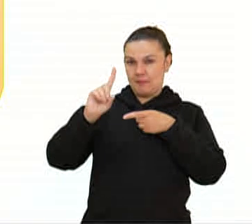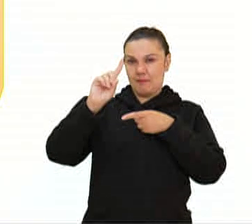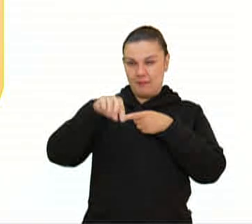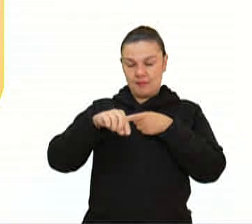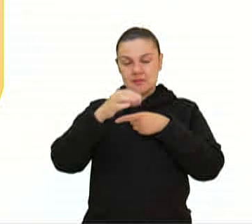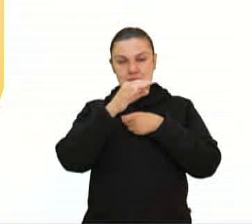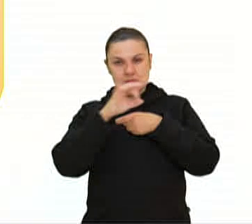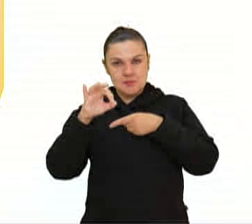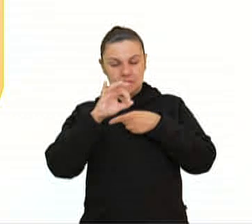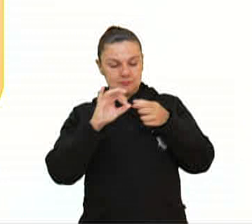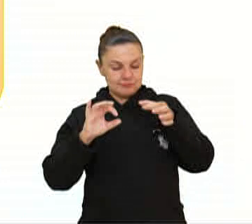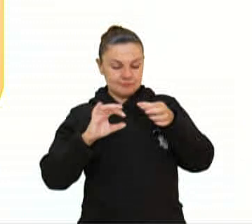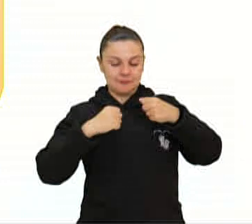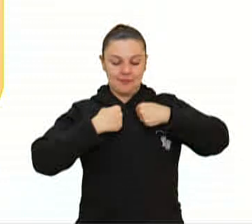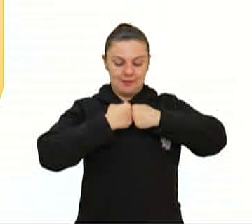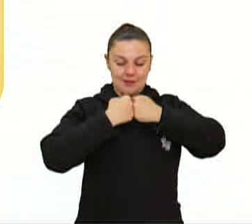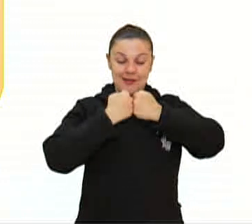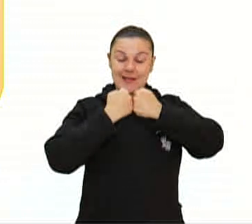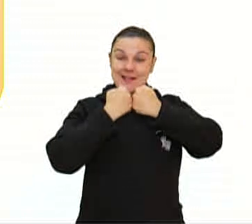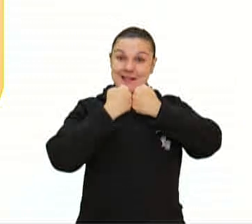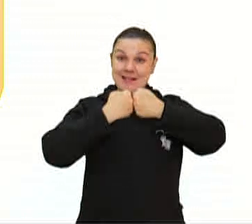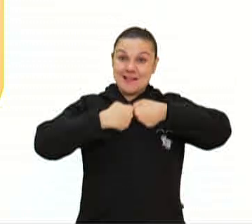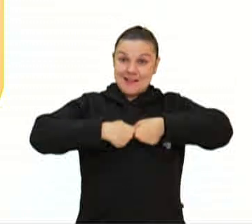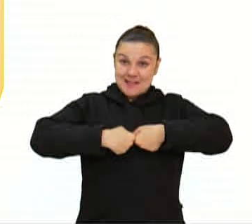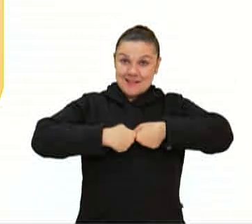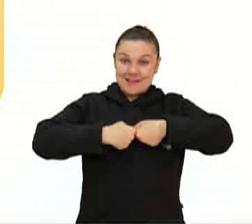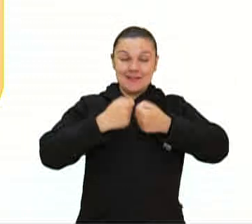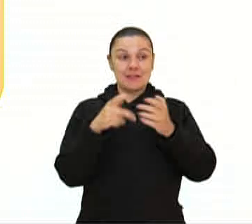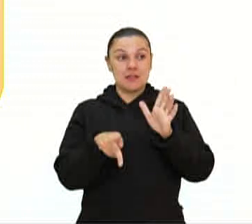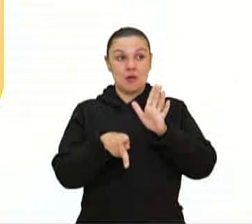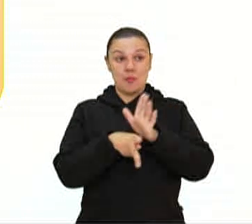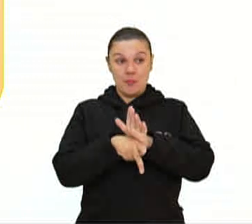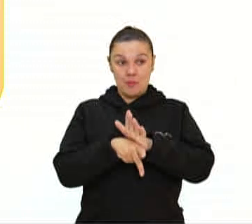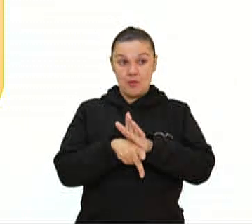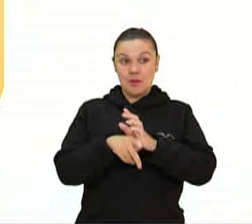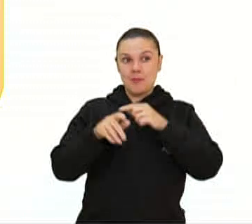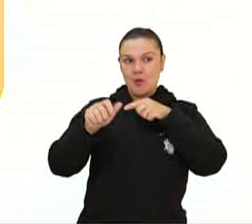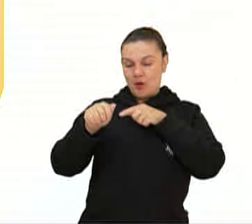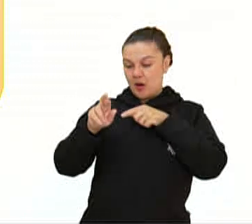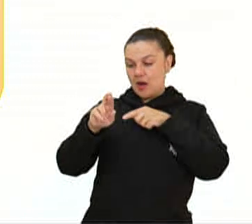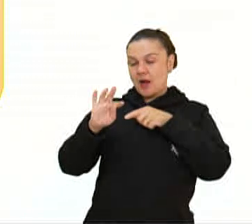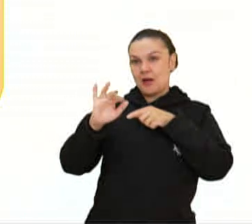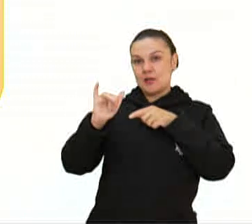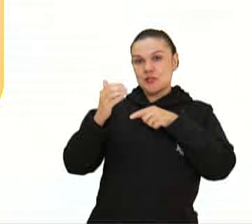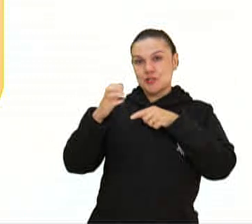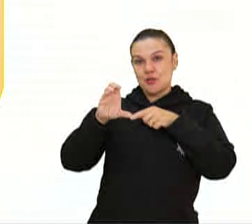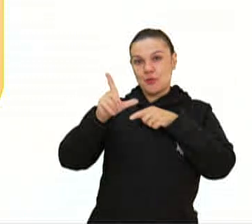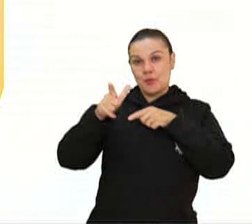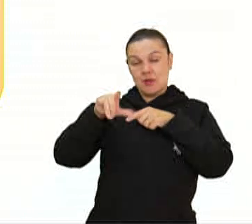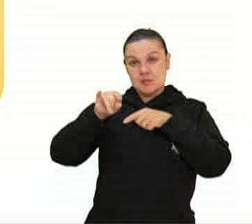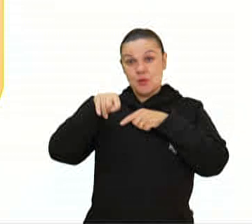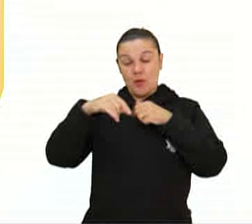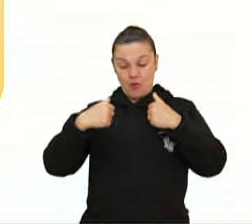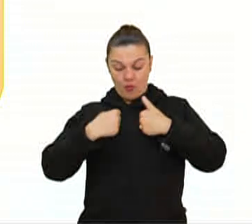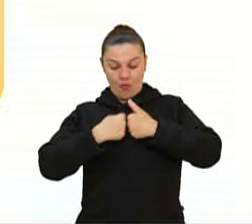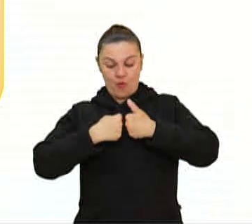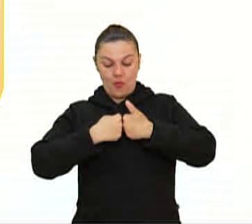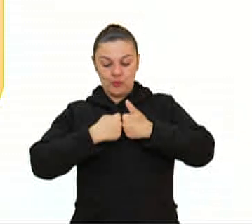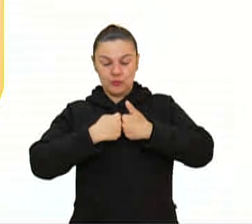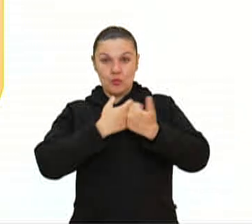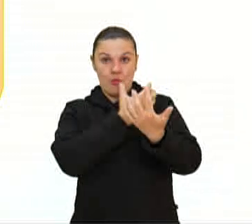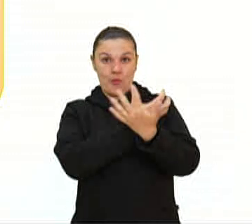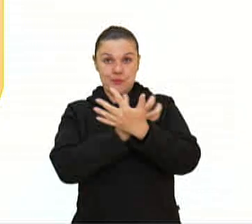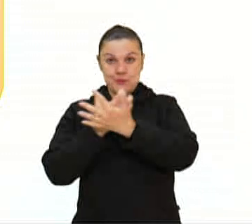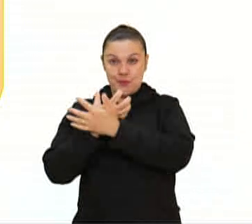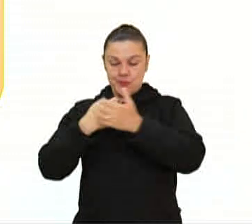ligamento, acertou. Lembrando, pessoal, a articulação ali vai ser realizada só o contato osso